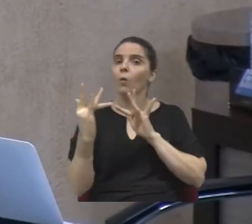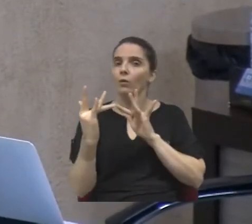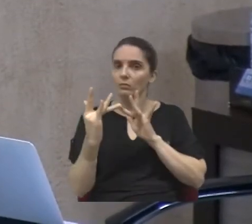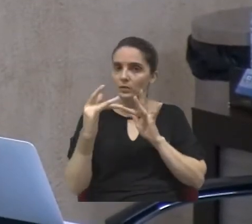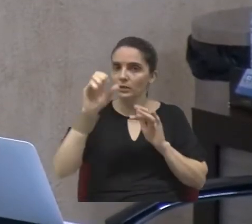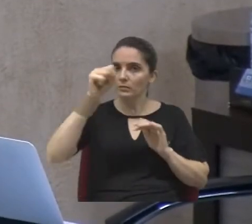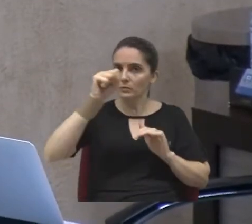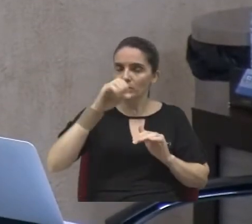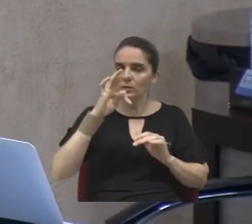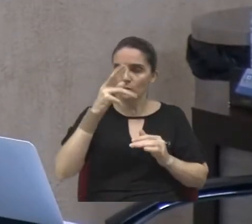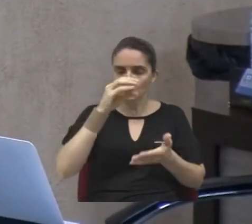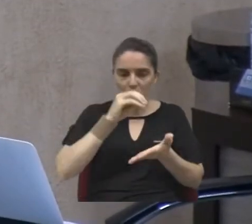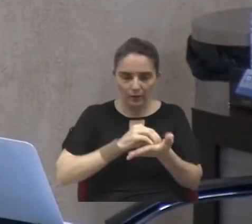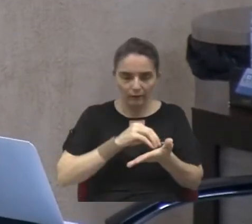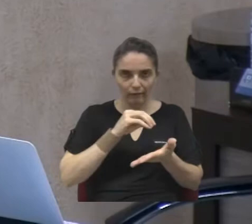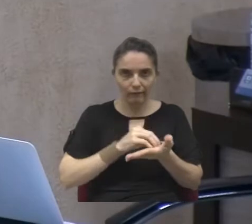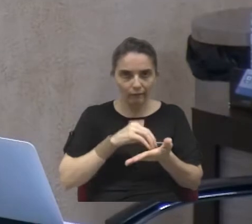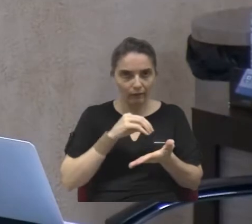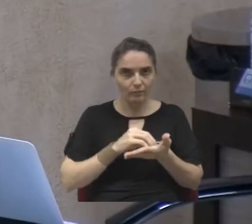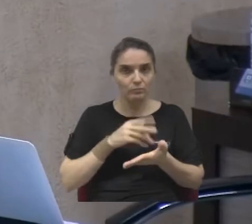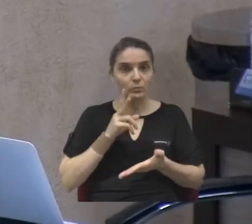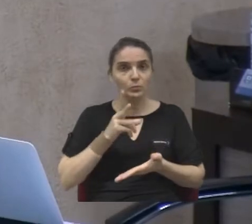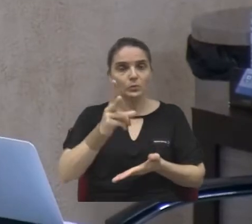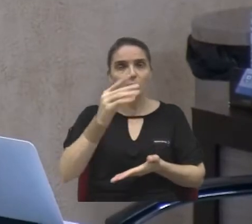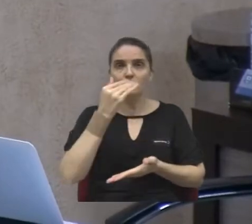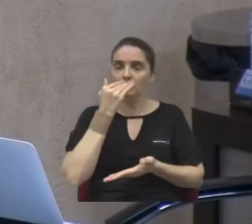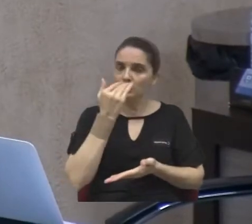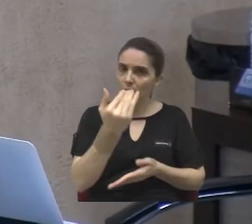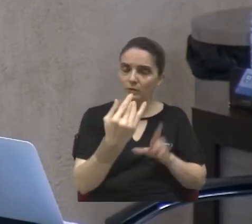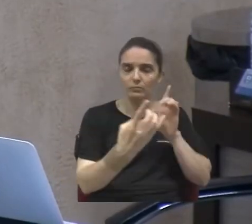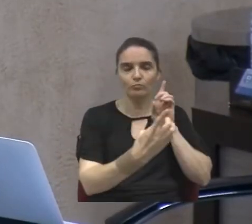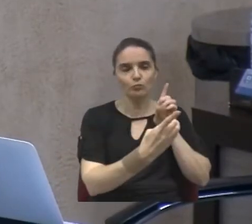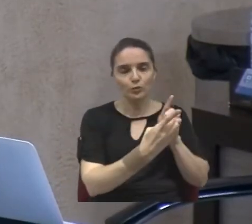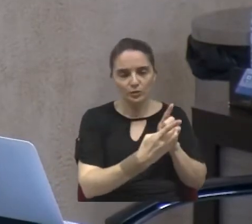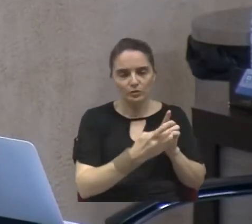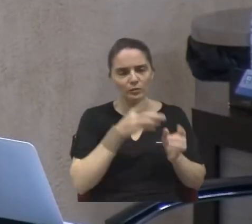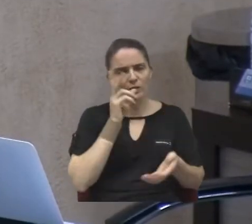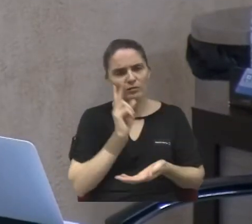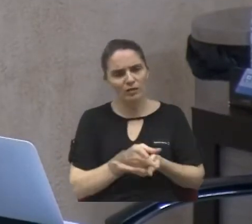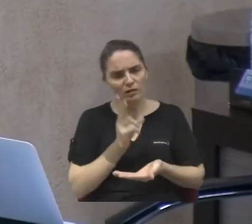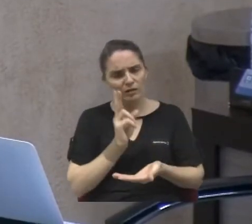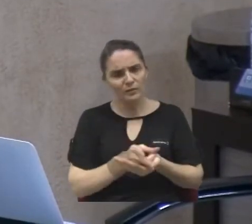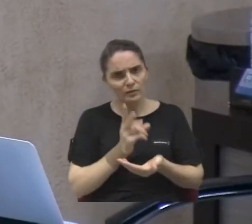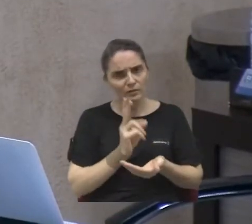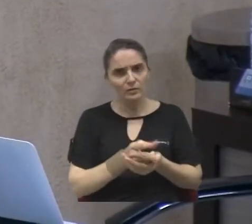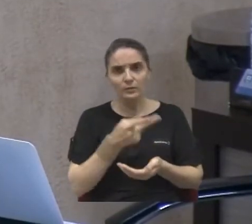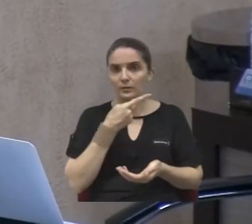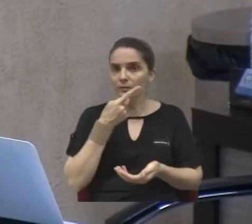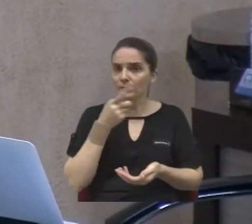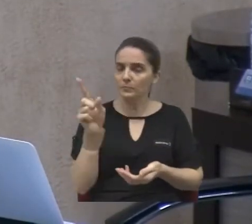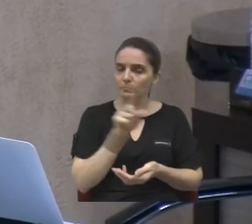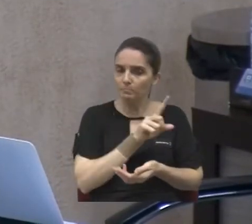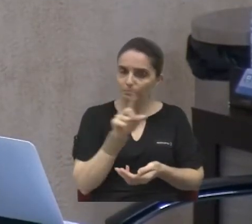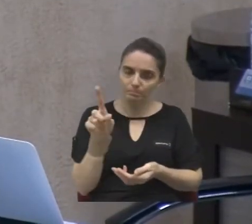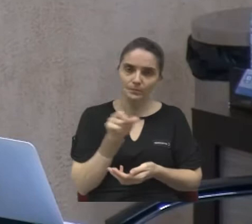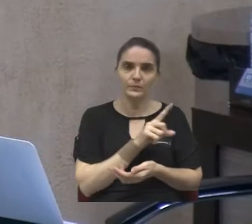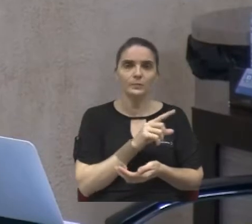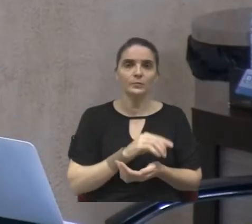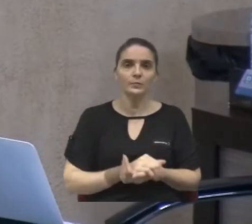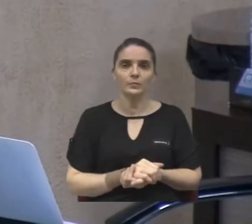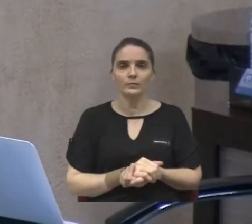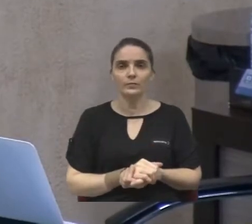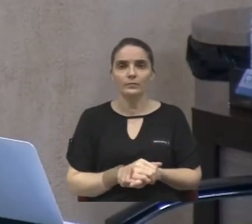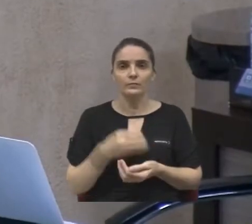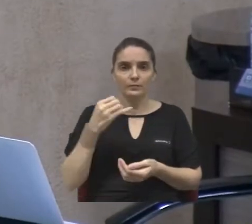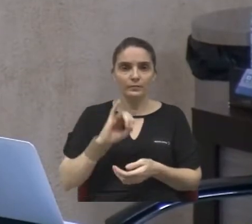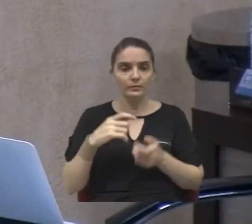as vezes que procuramos o atendimento, todas as vezes que foi negado o atendimento, e se precisar de toda essa